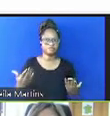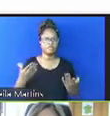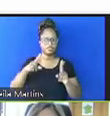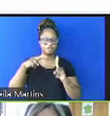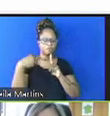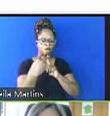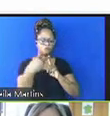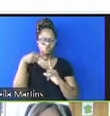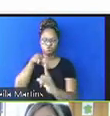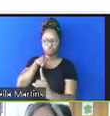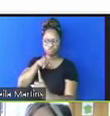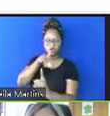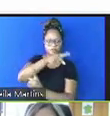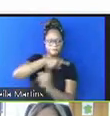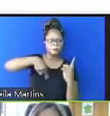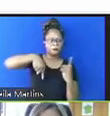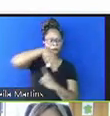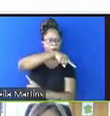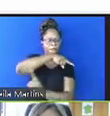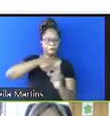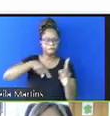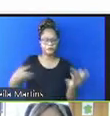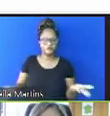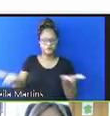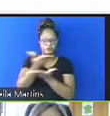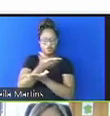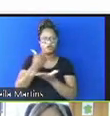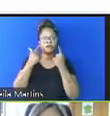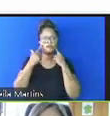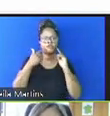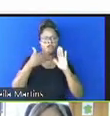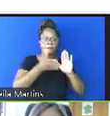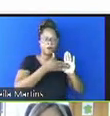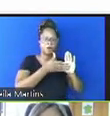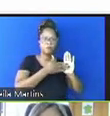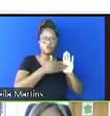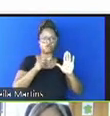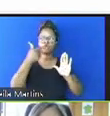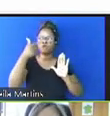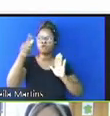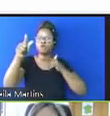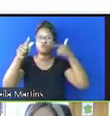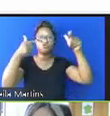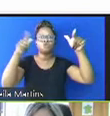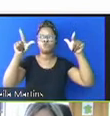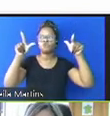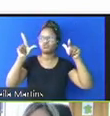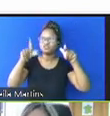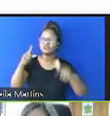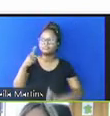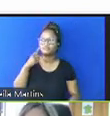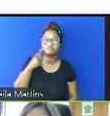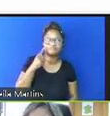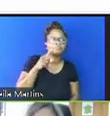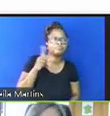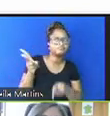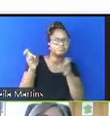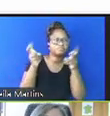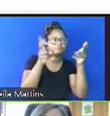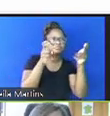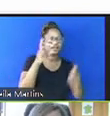de sinergia, observar propostas de fomento de outras agências é bastante interessante,